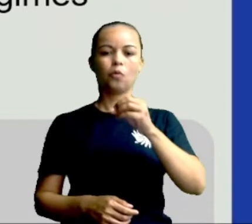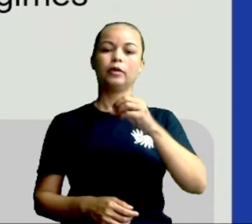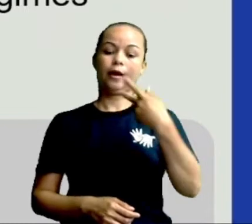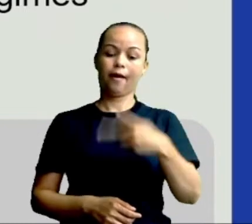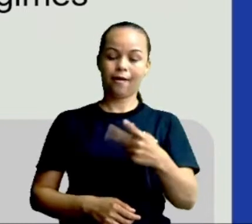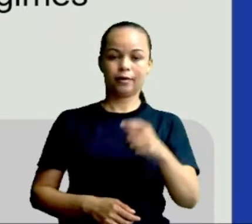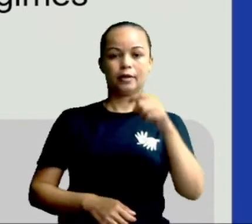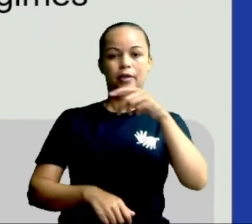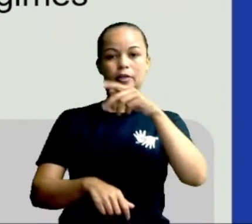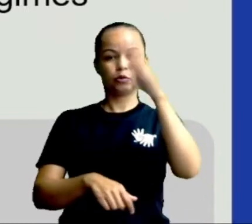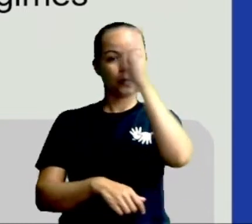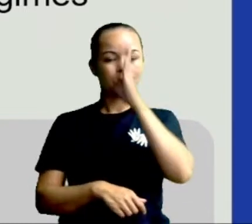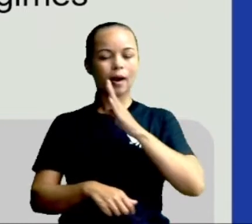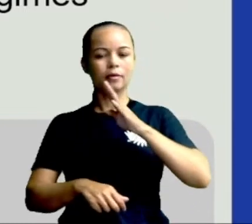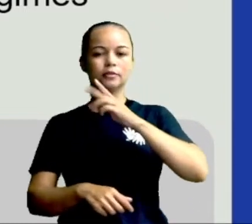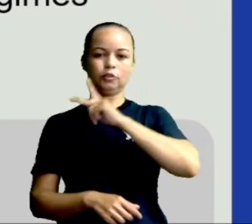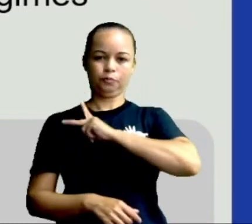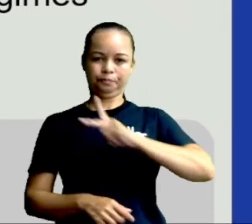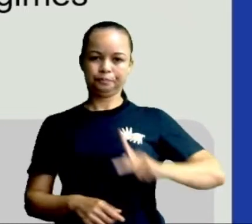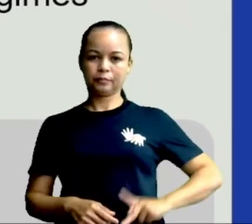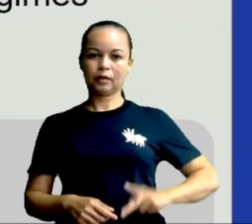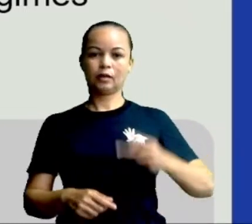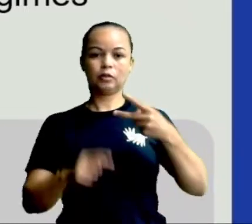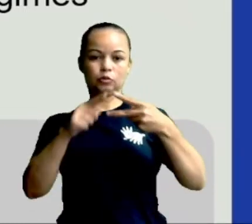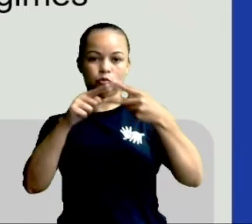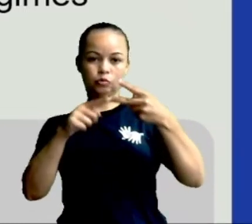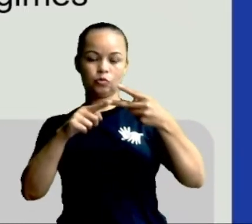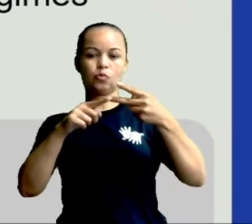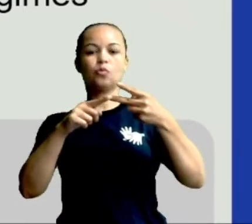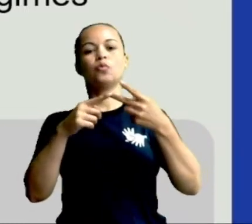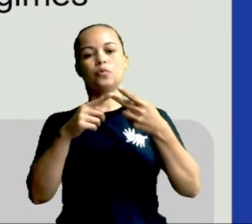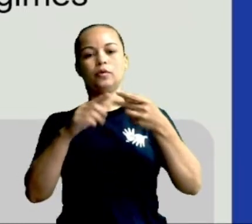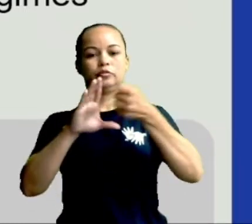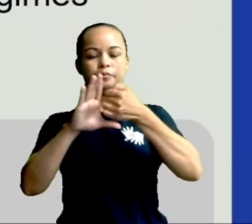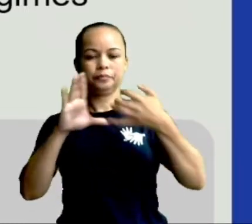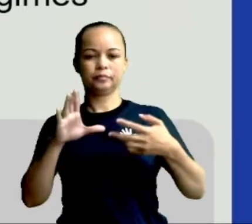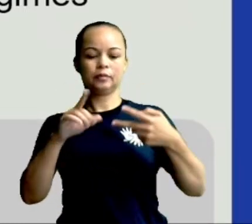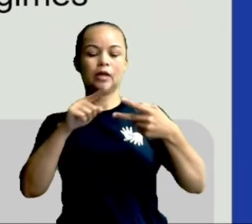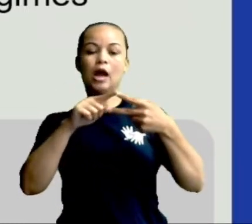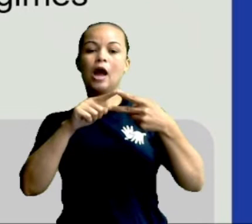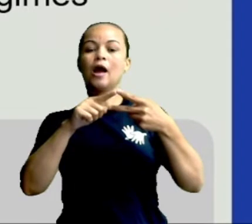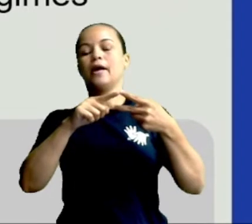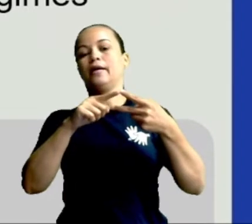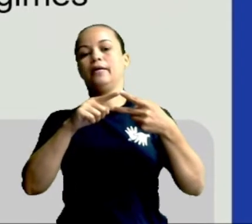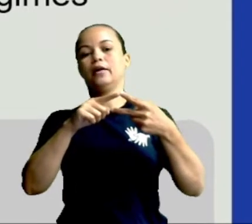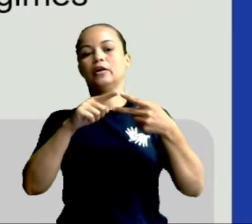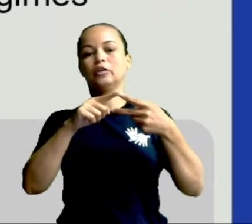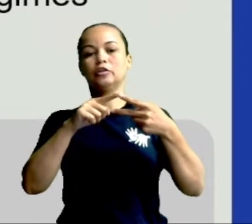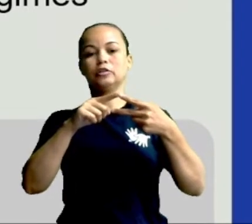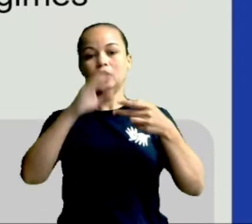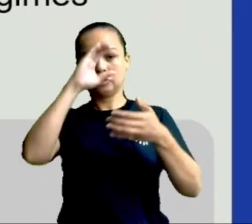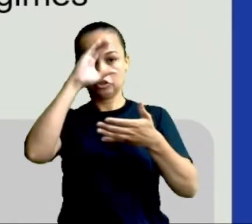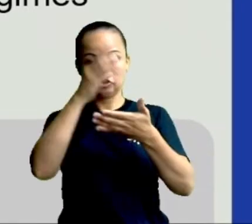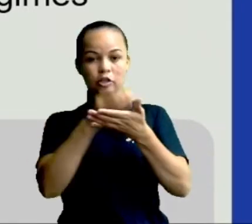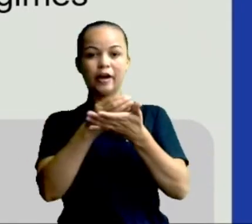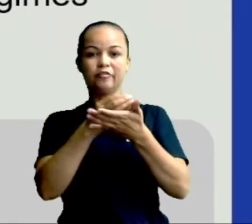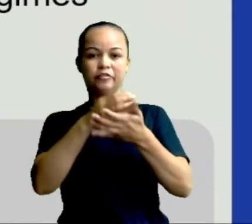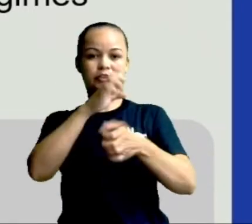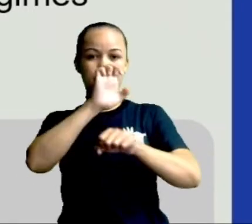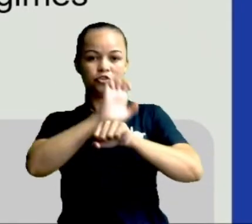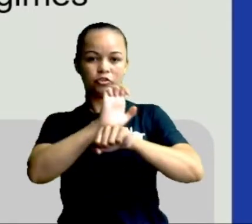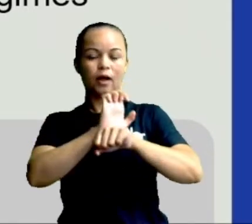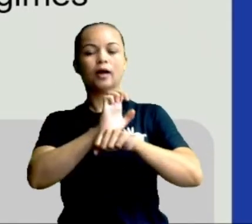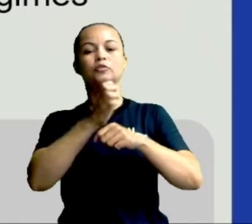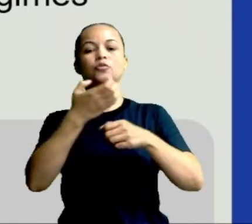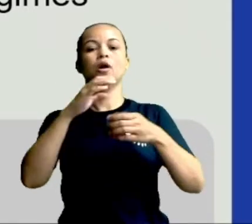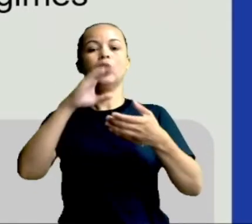ele é caracterizado pelas duas funções de chefe de estado e chefe de governo só que essas duas funções